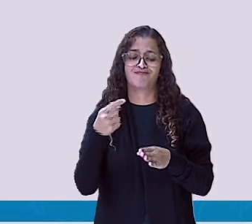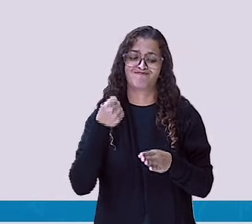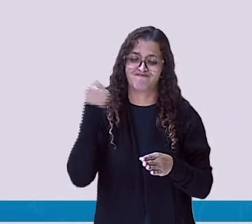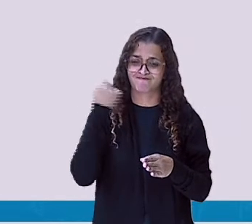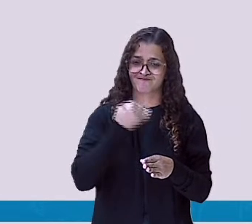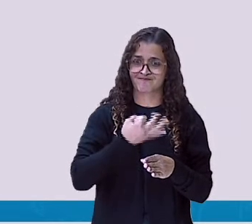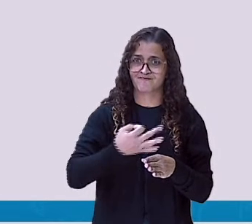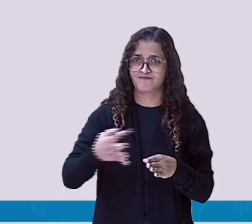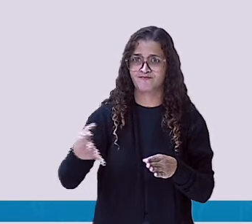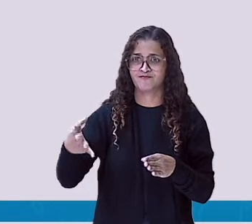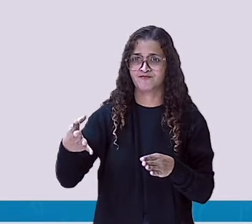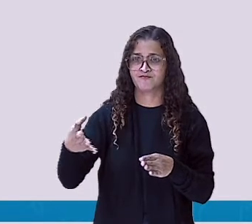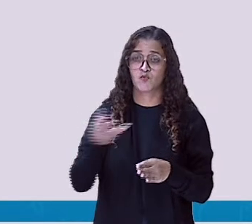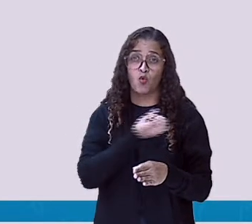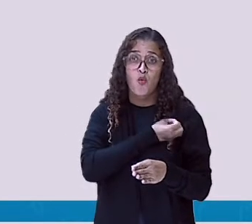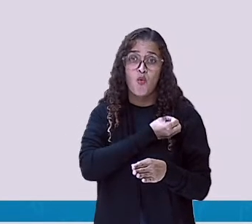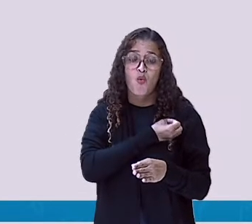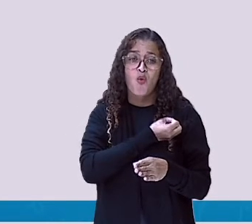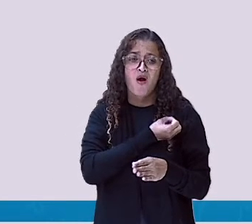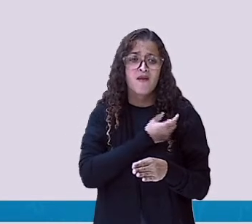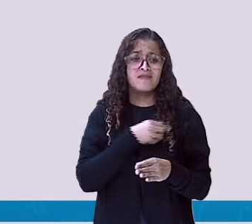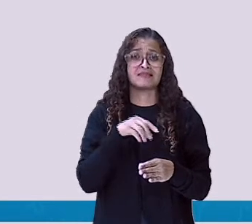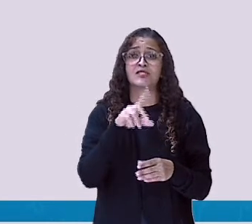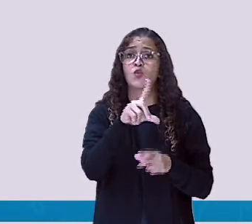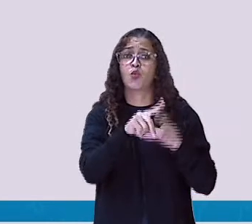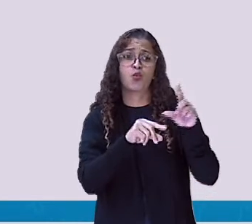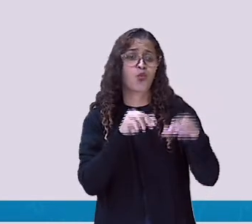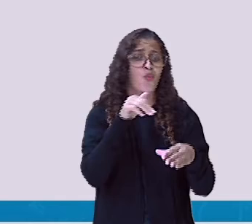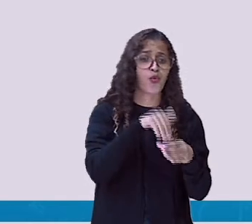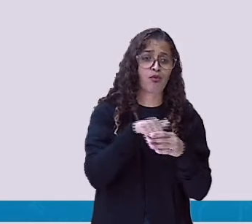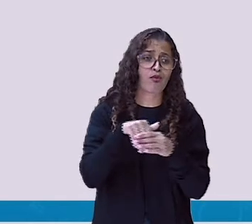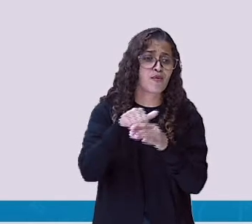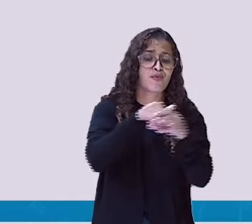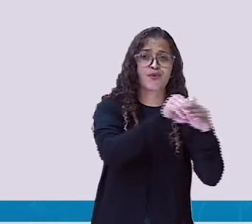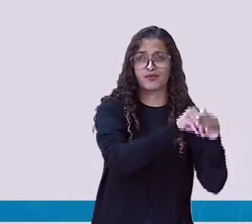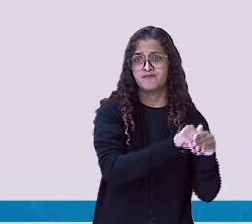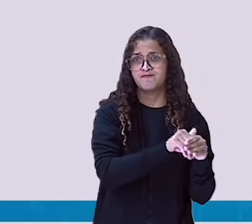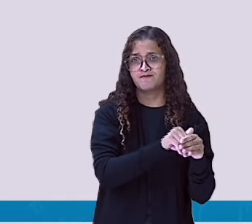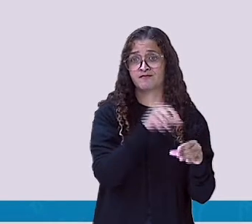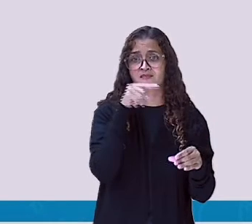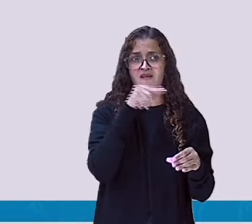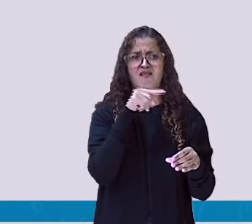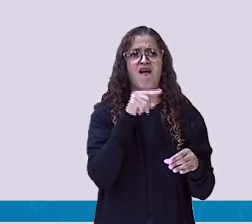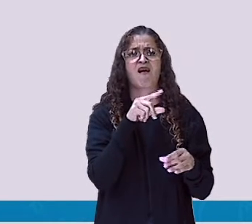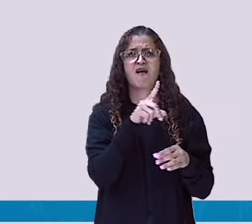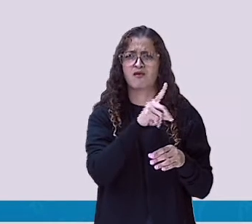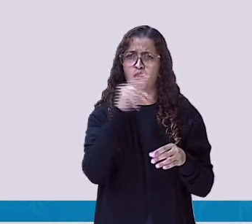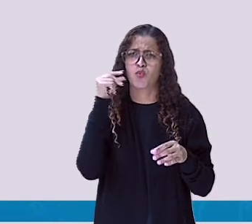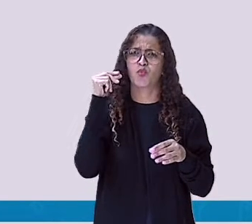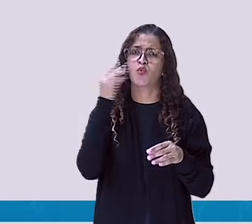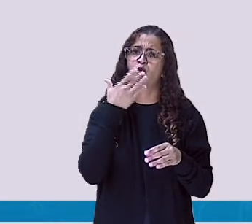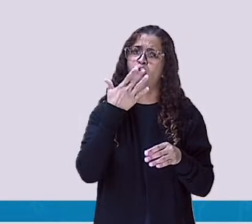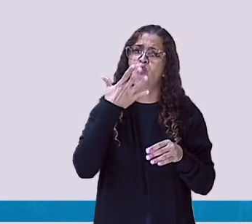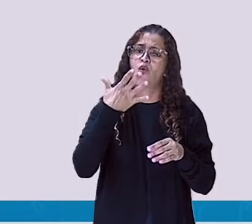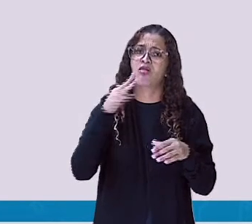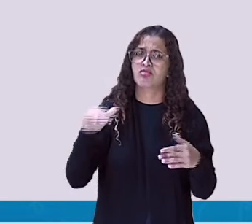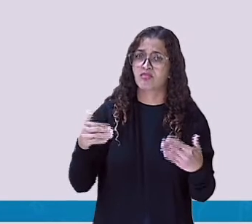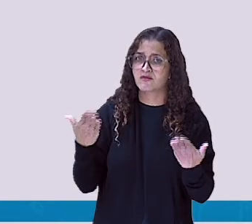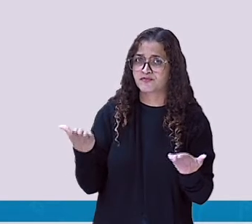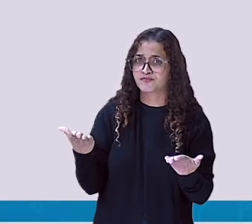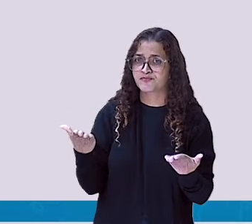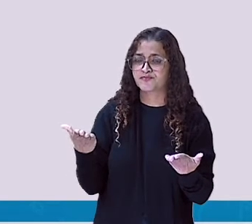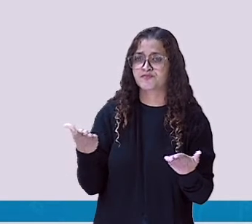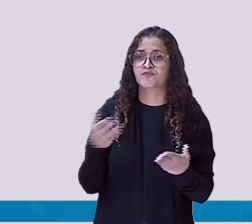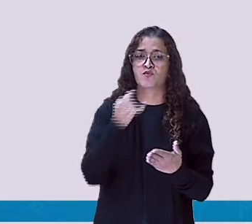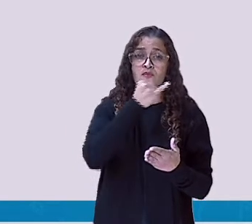quantidade, para o número de votos de cada cor. temos 6 linhas,